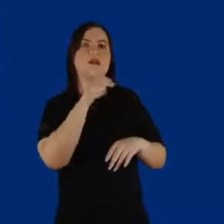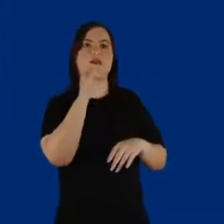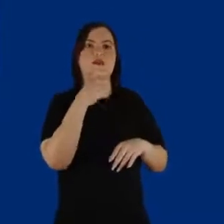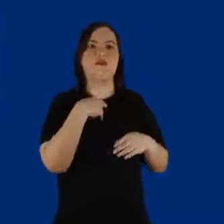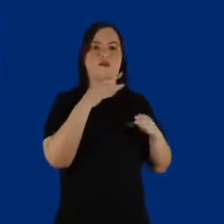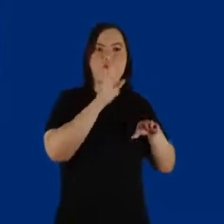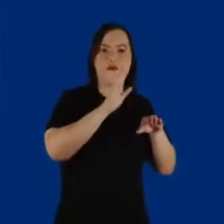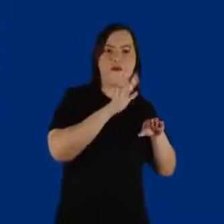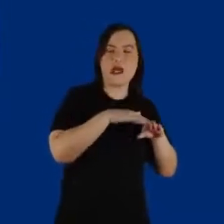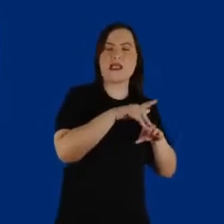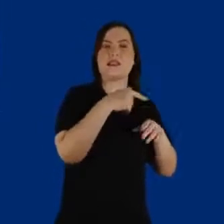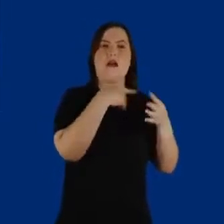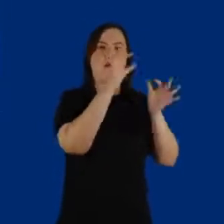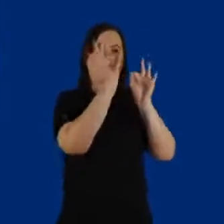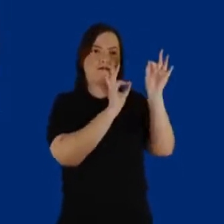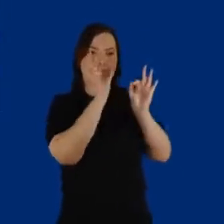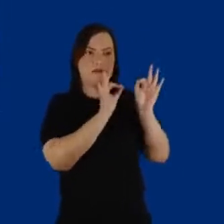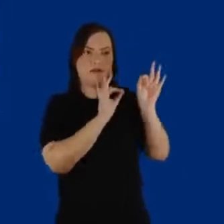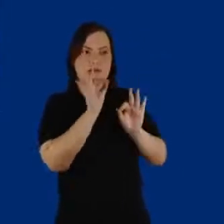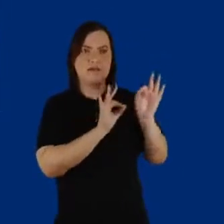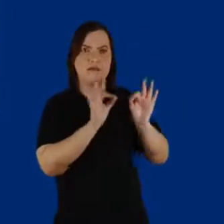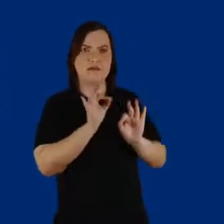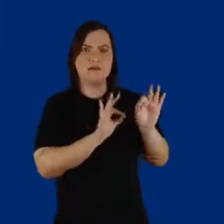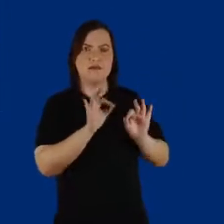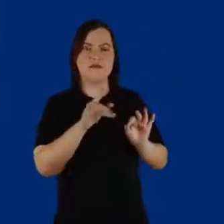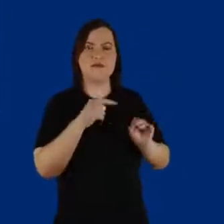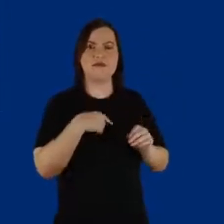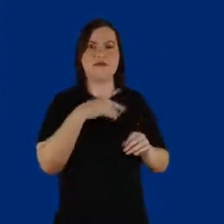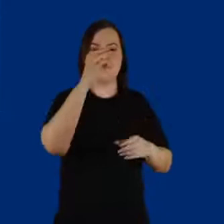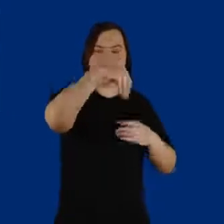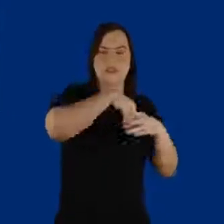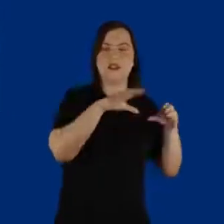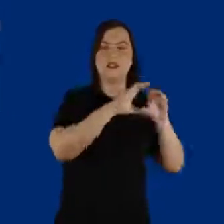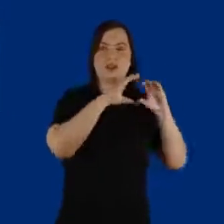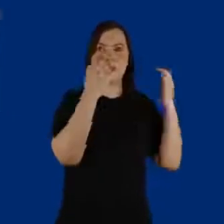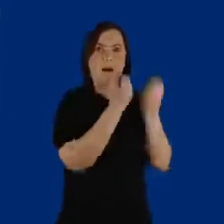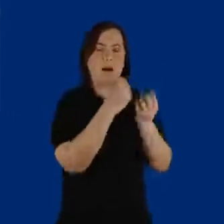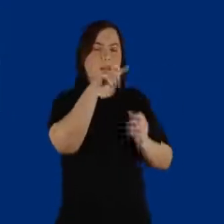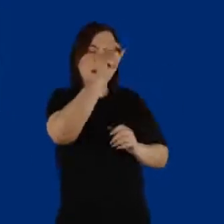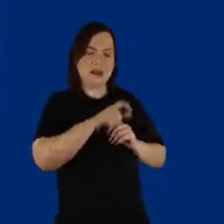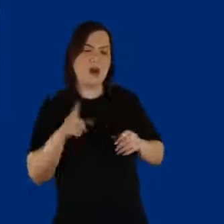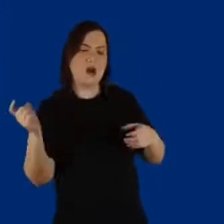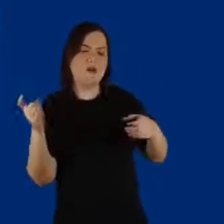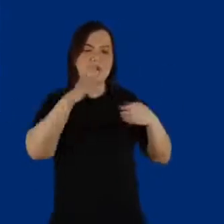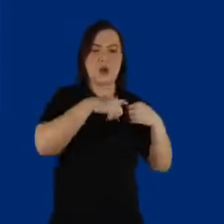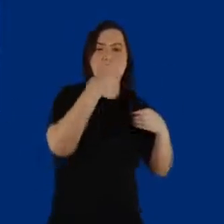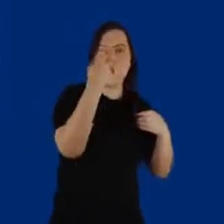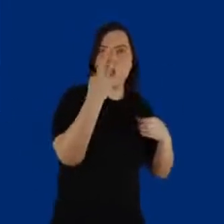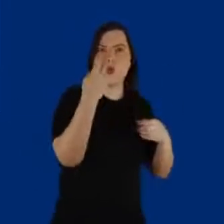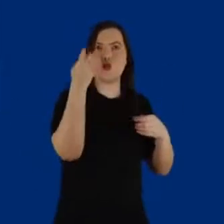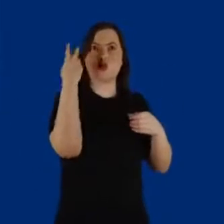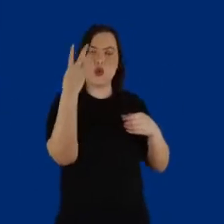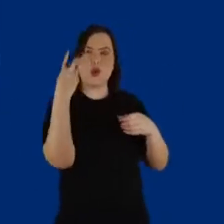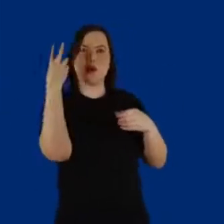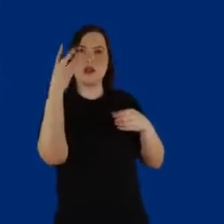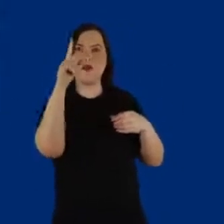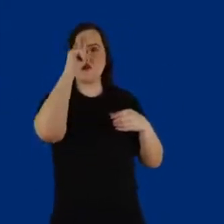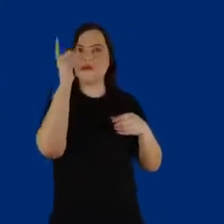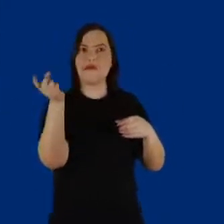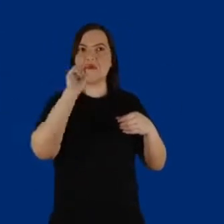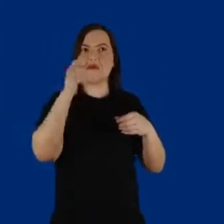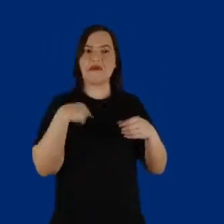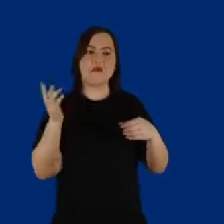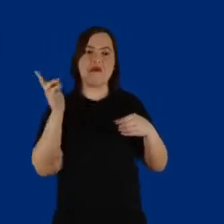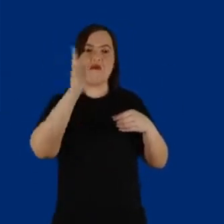pulando de galho em galho, projetos sem continuidade, nego vai lá, faz um dia, dois dias, depois nunca mais volta. Aí